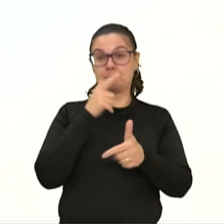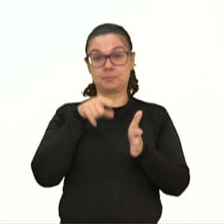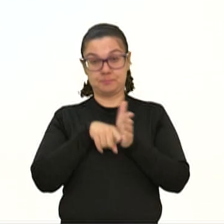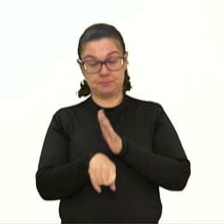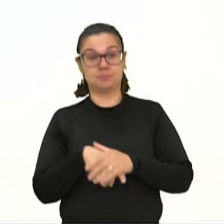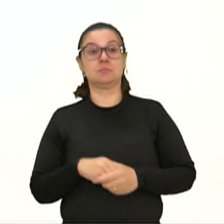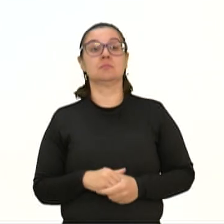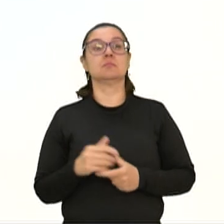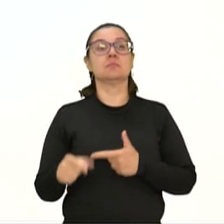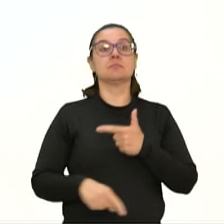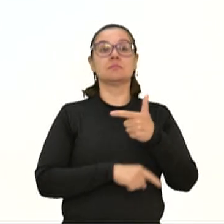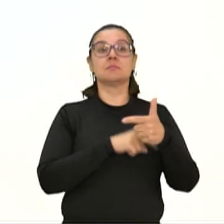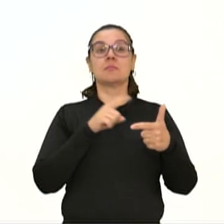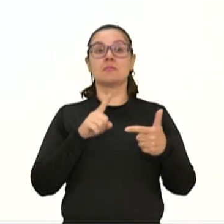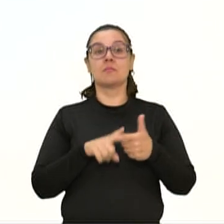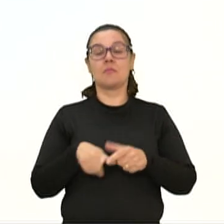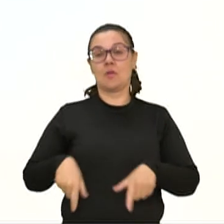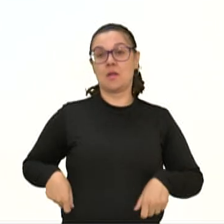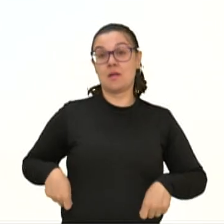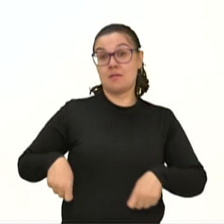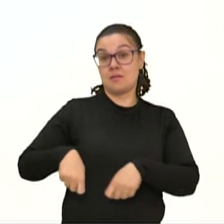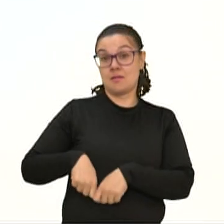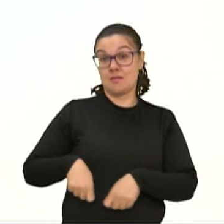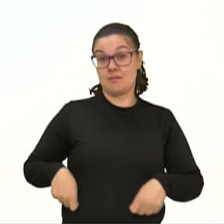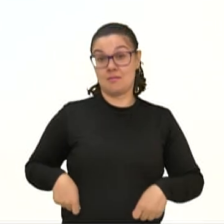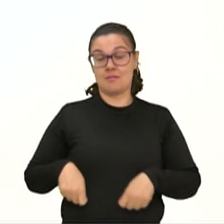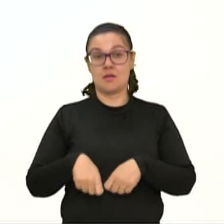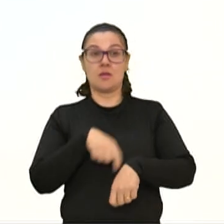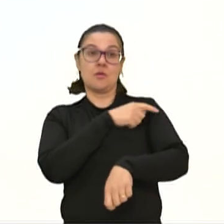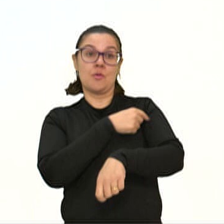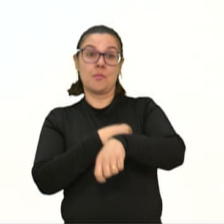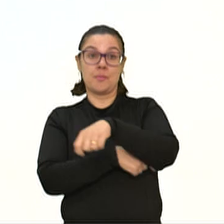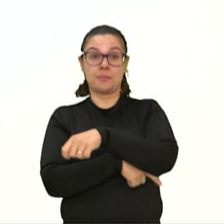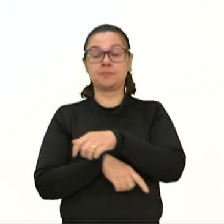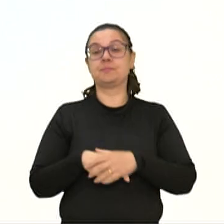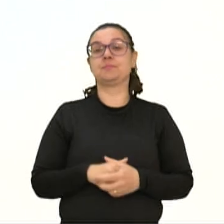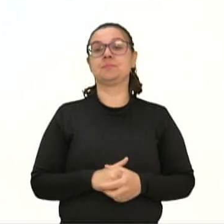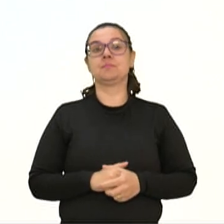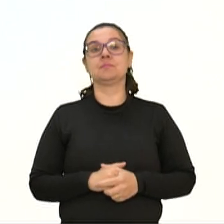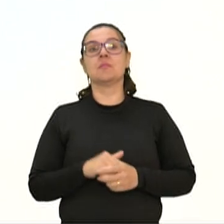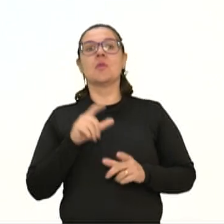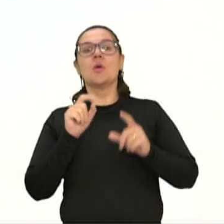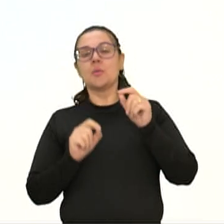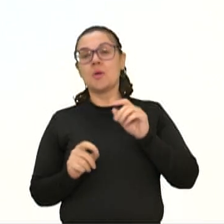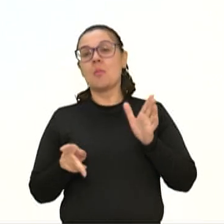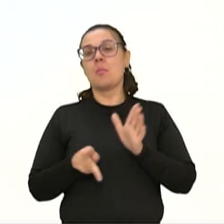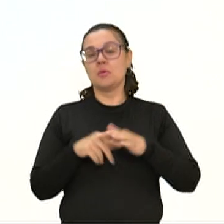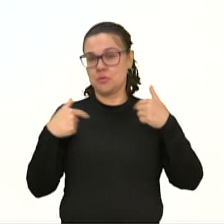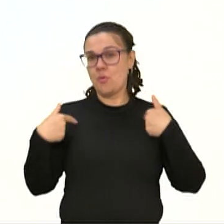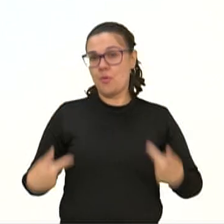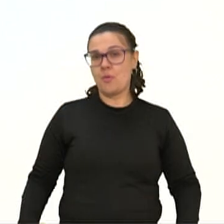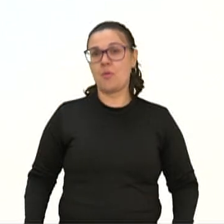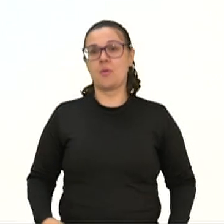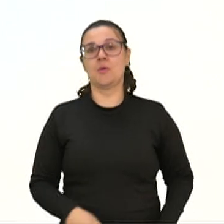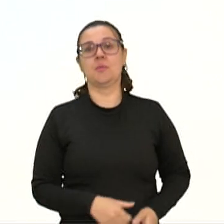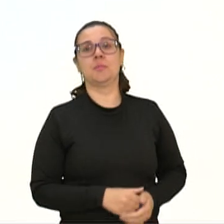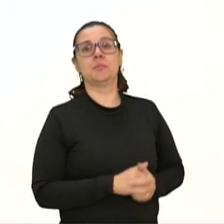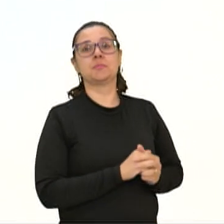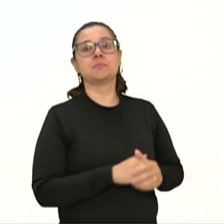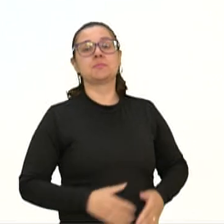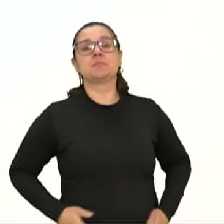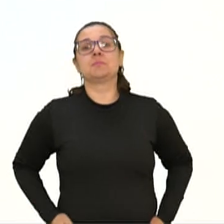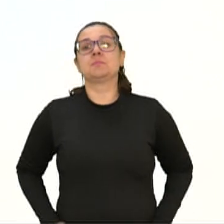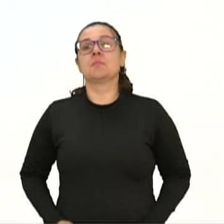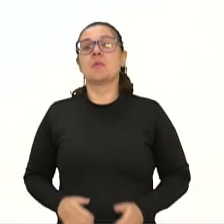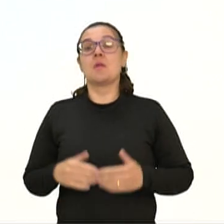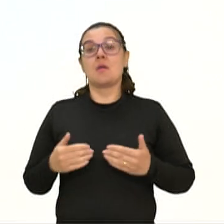feita. As medidas antropométricas e composição corporal, que são as medidas no nosso corpo mesmo, tá,